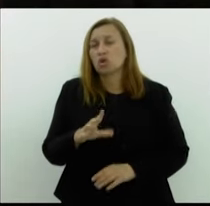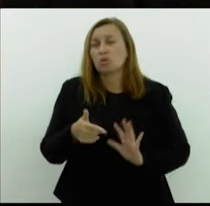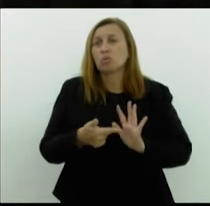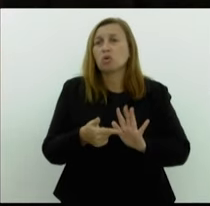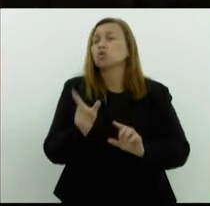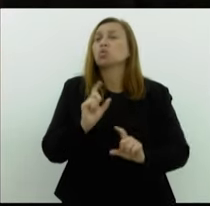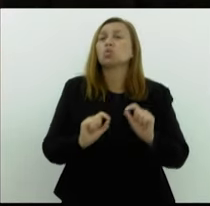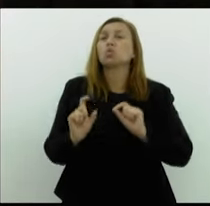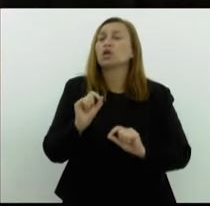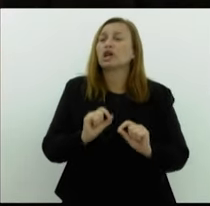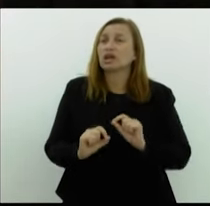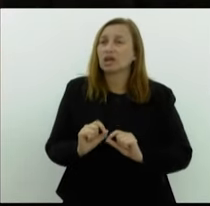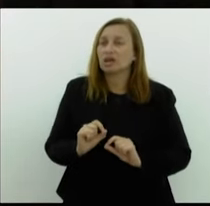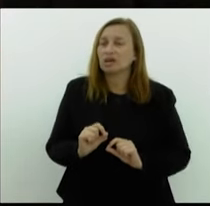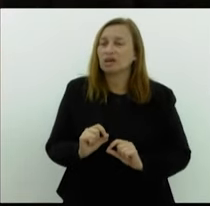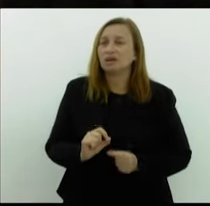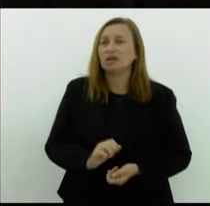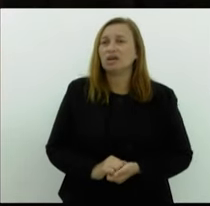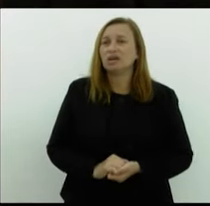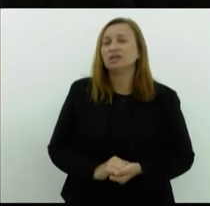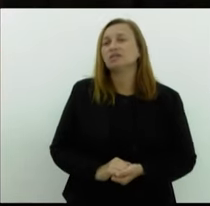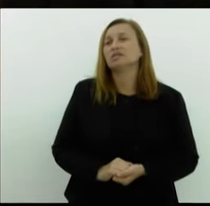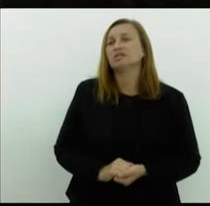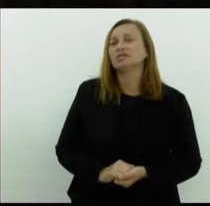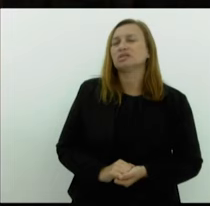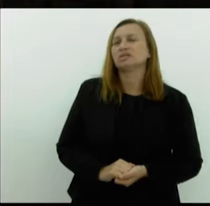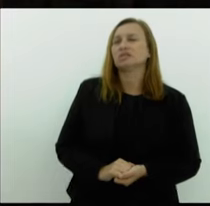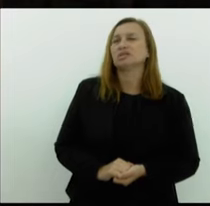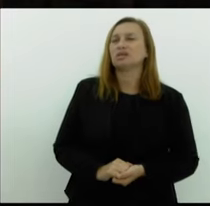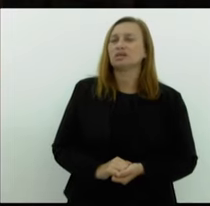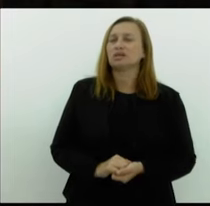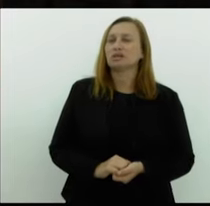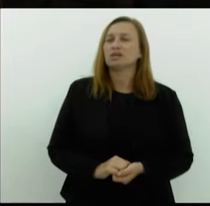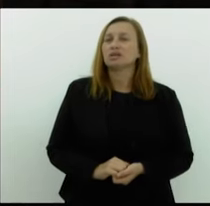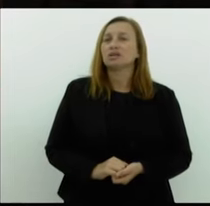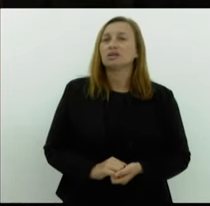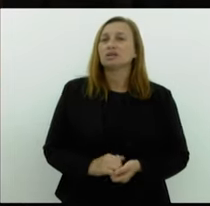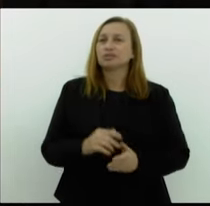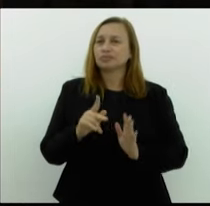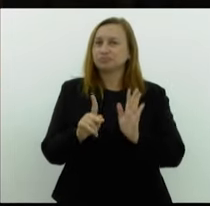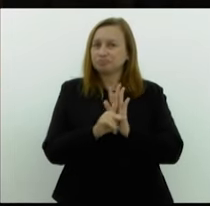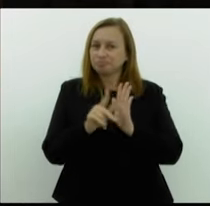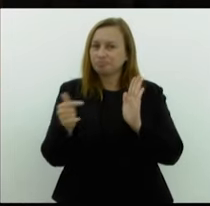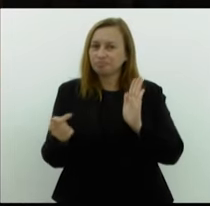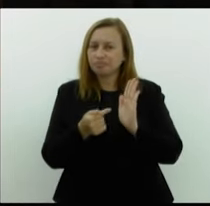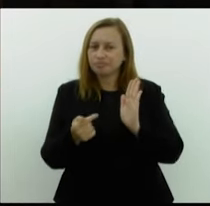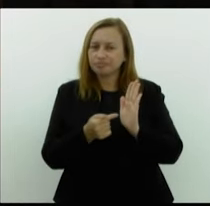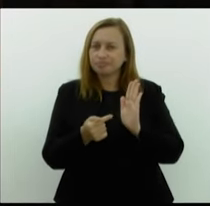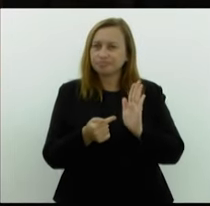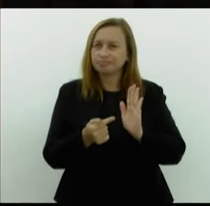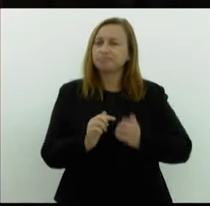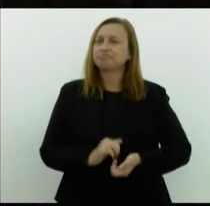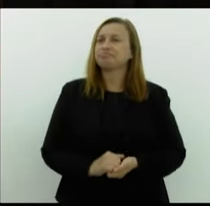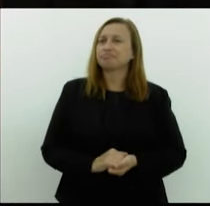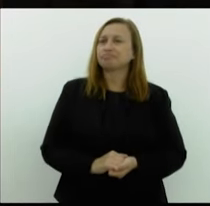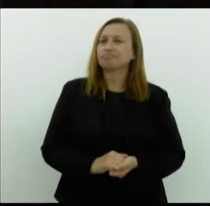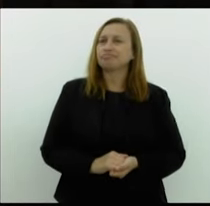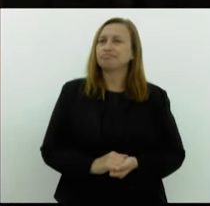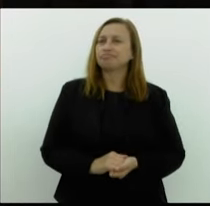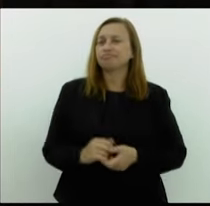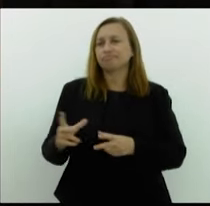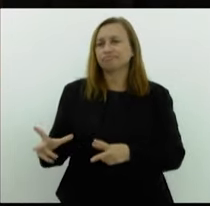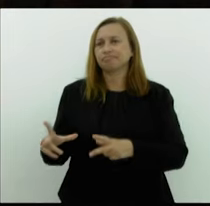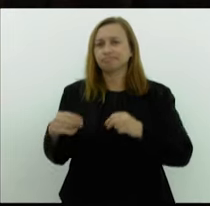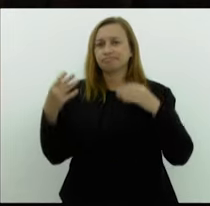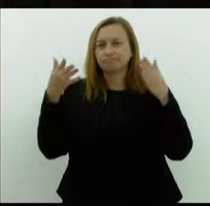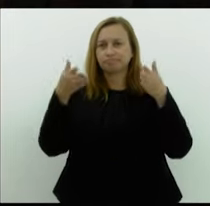sentido de precarizar ainda mais o magistério no Rio de Janeiro. Mas o projeto, ele traz um ponto que merece